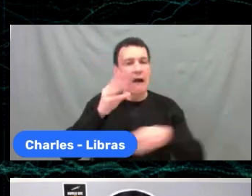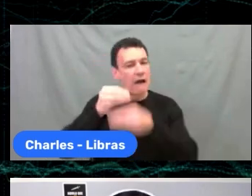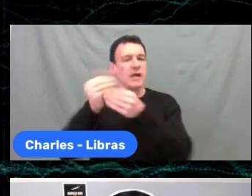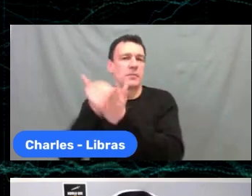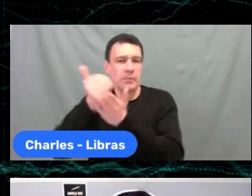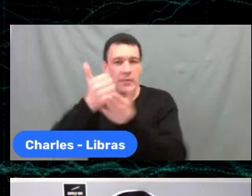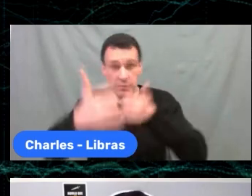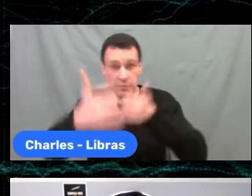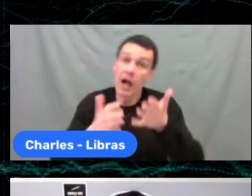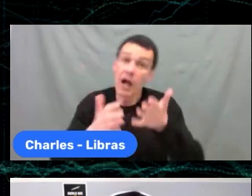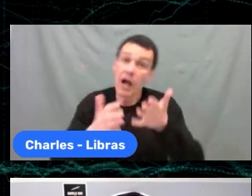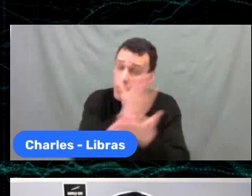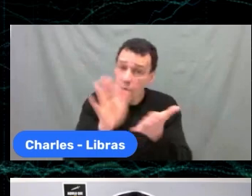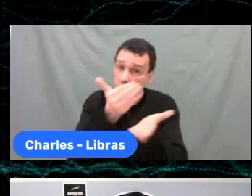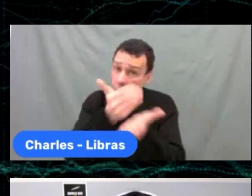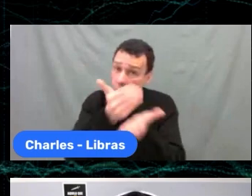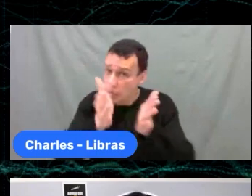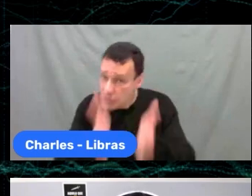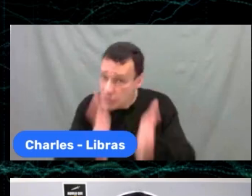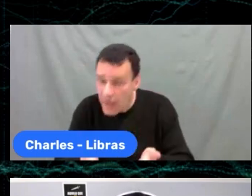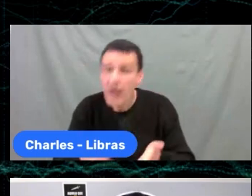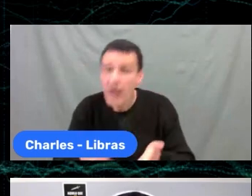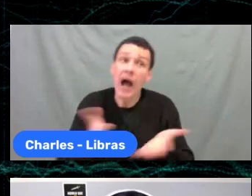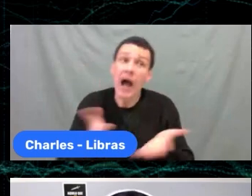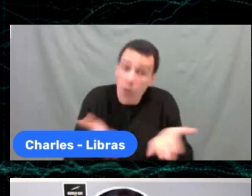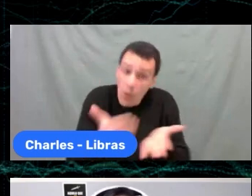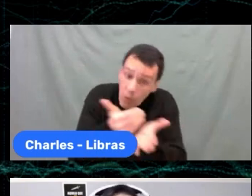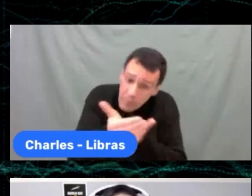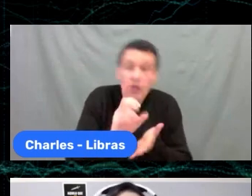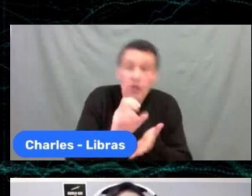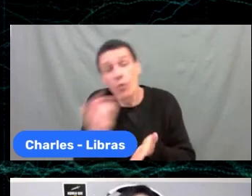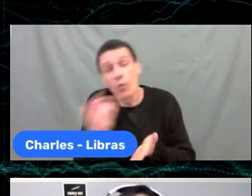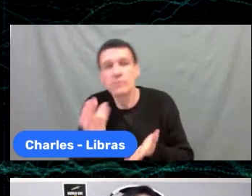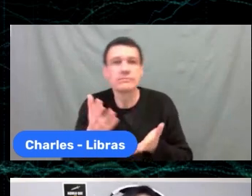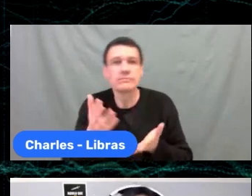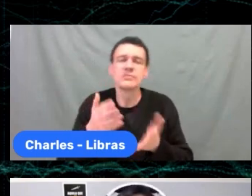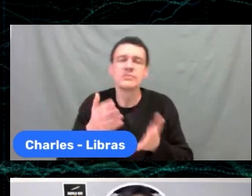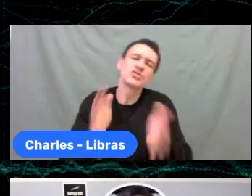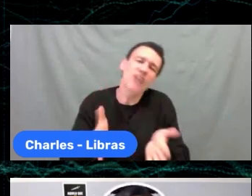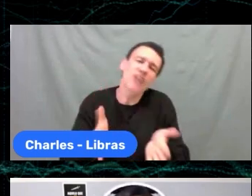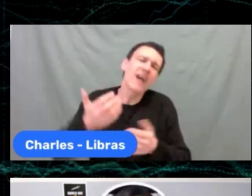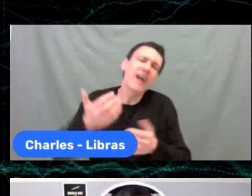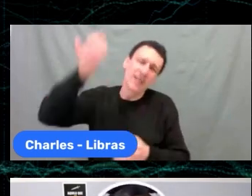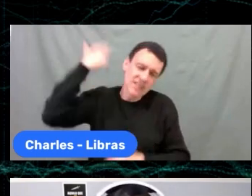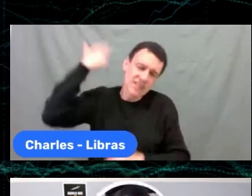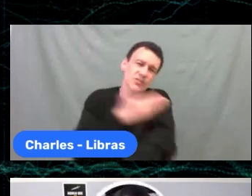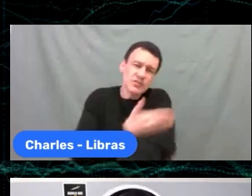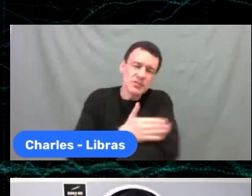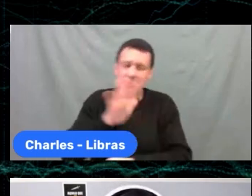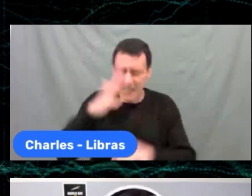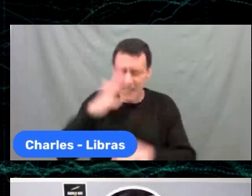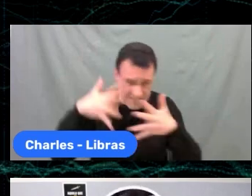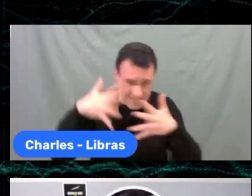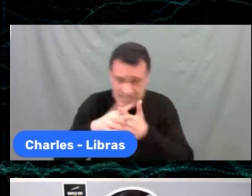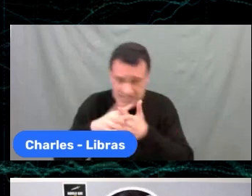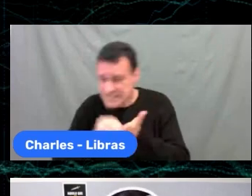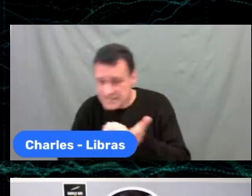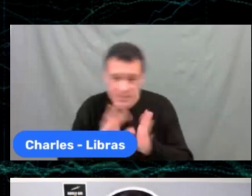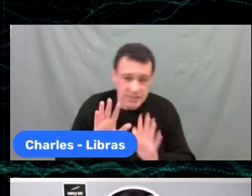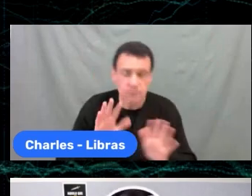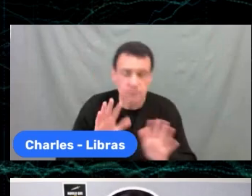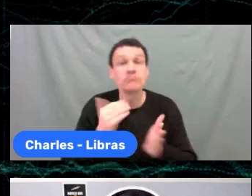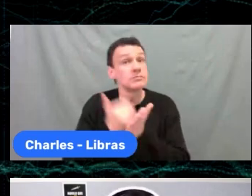alguém que já meio que tomou algumas surras e ainda não pôde fazer alguns ajustes interessantes num post-install dos ABX. Falo isso